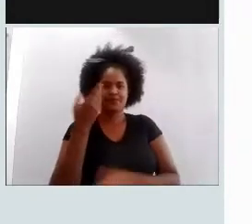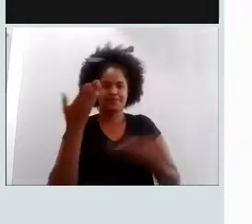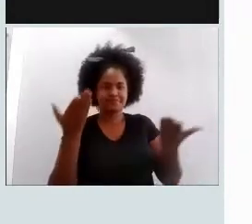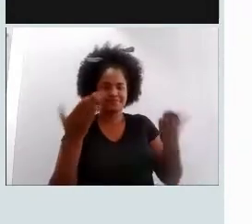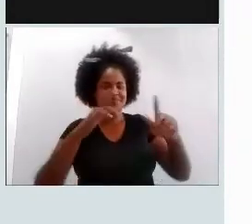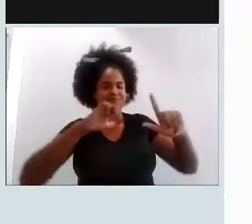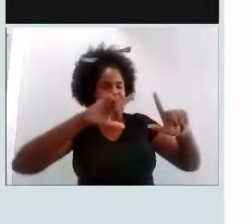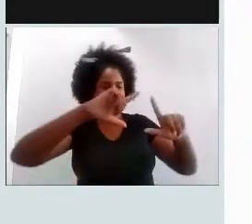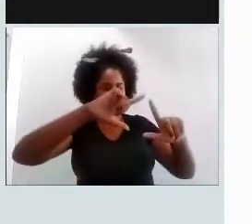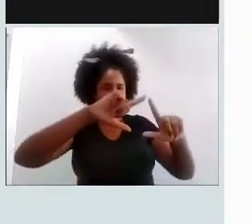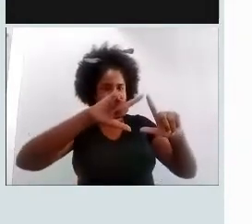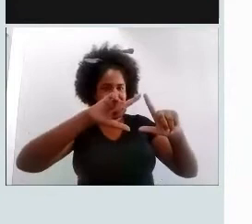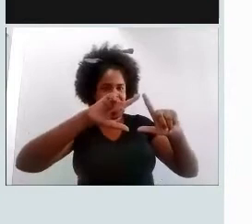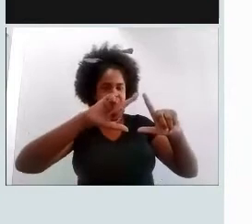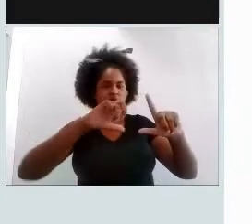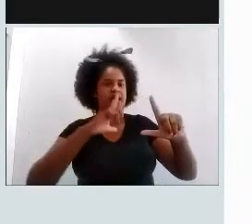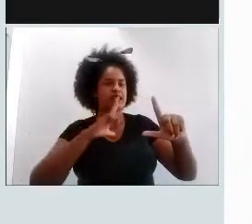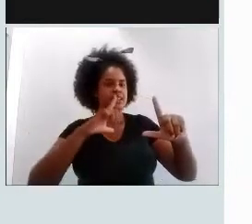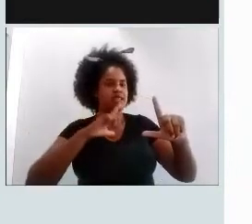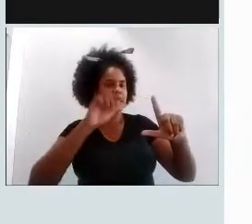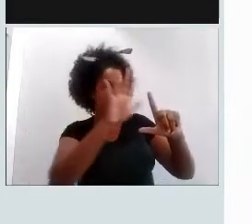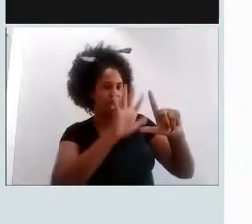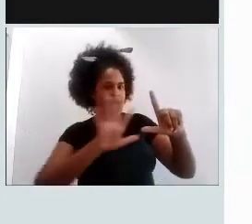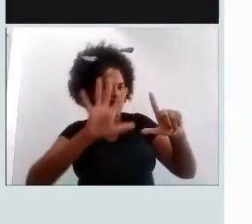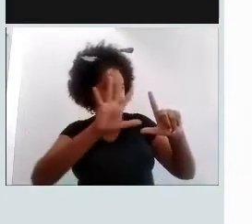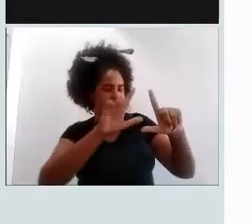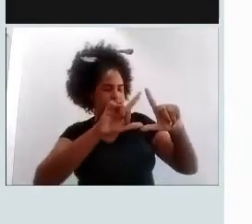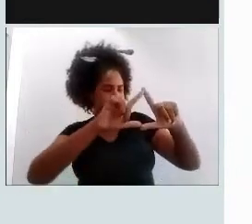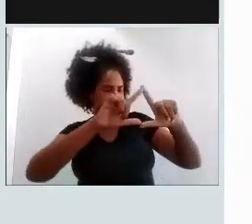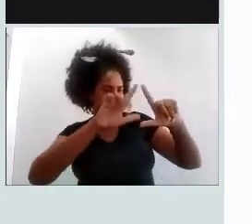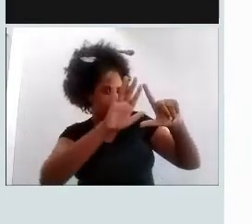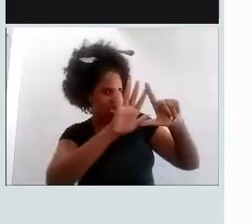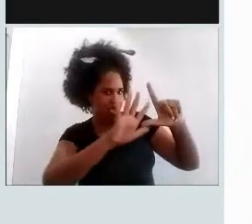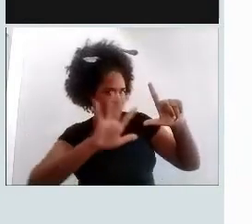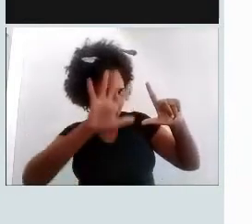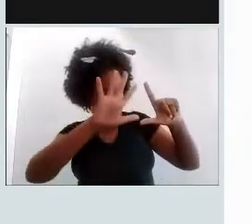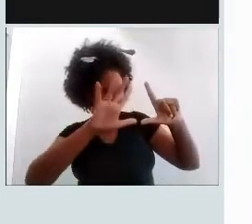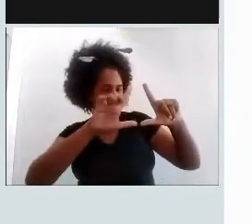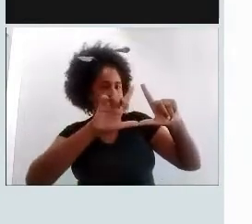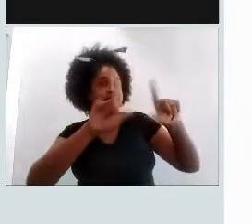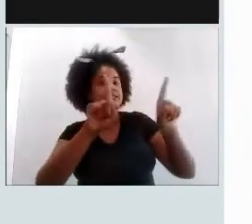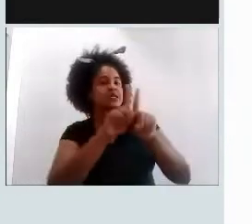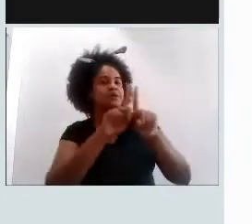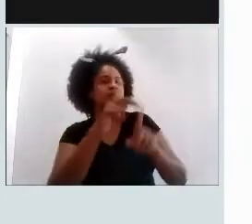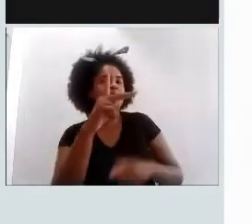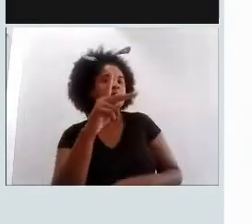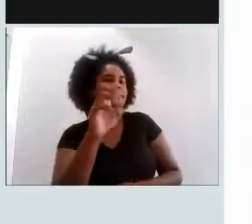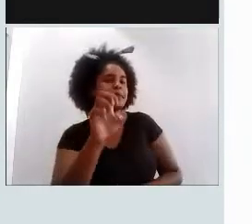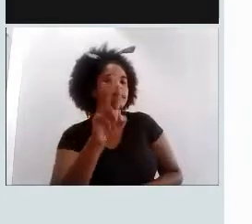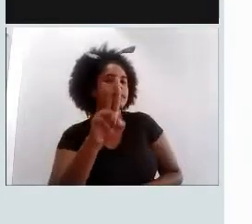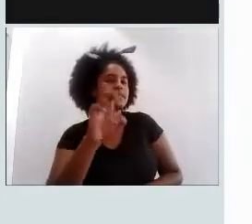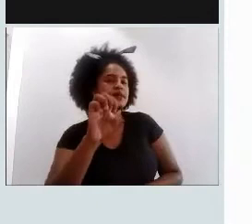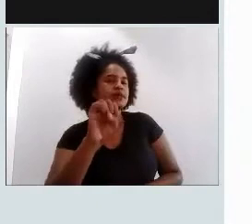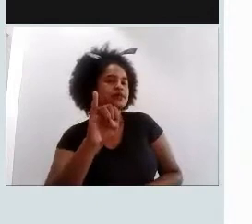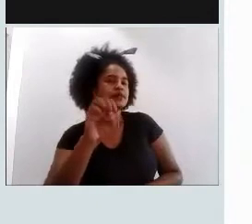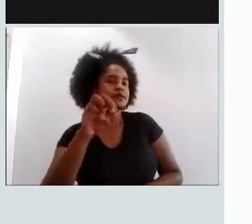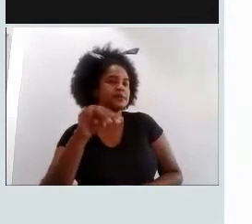o triângulo ele vai ter a sua área e o seu perímetro, certo?